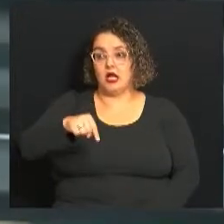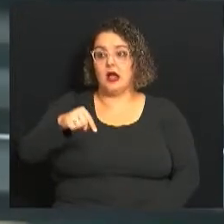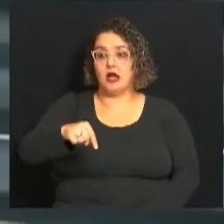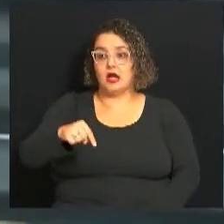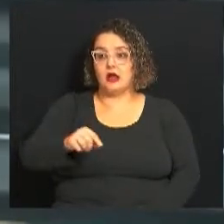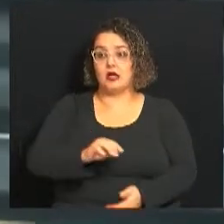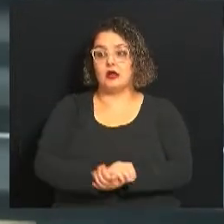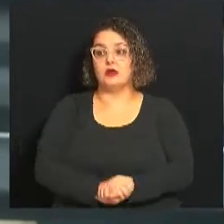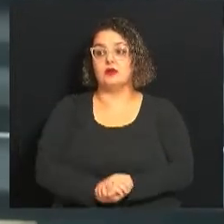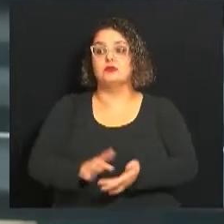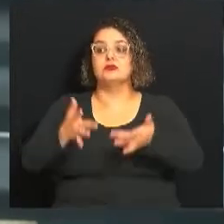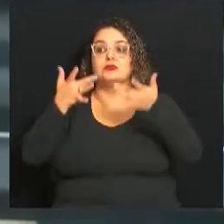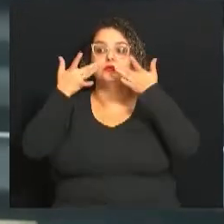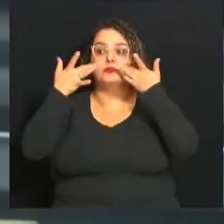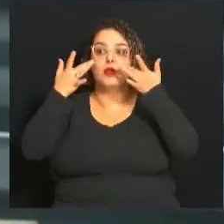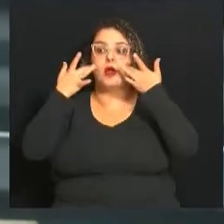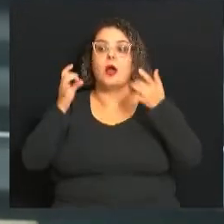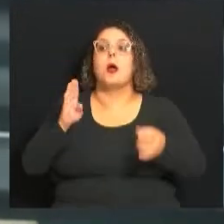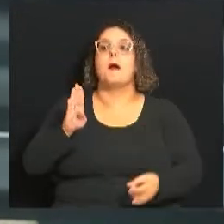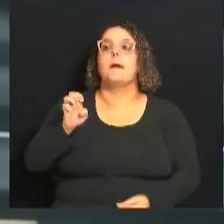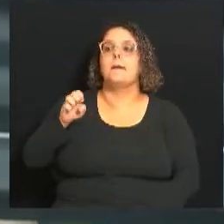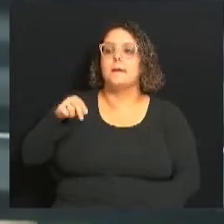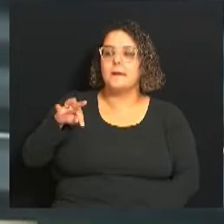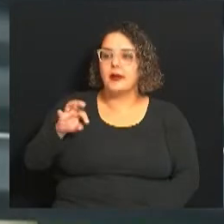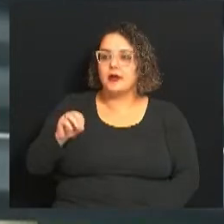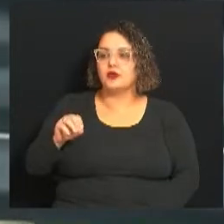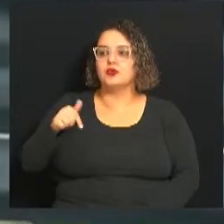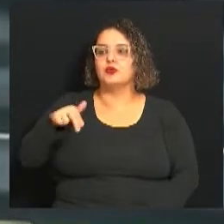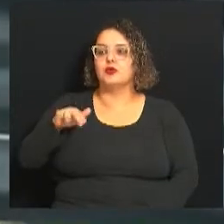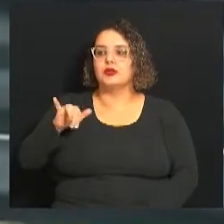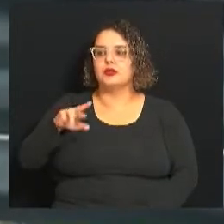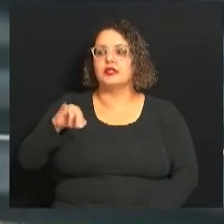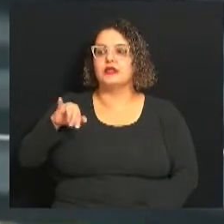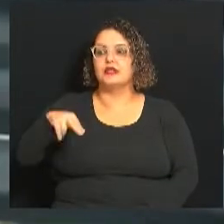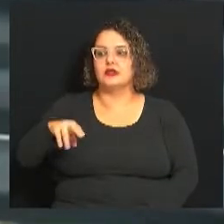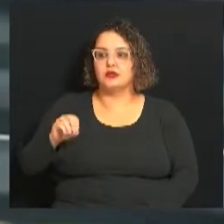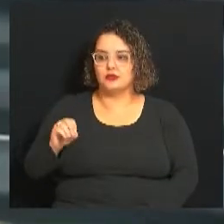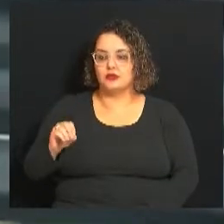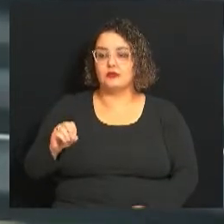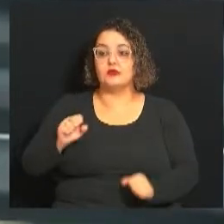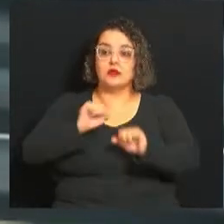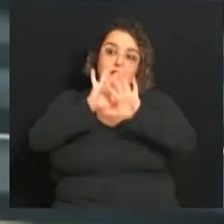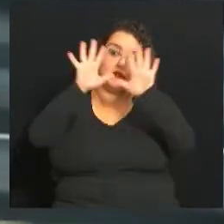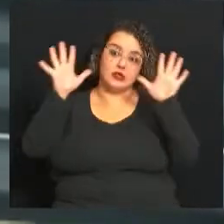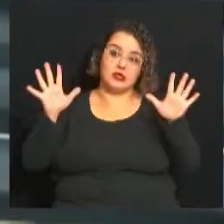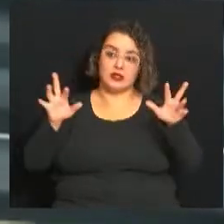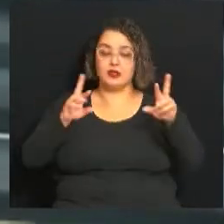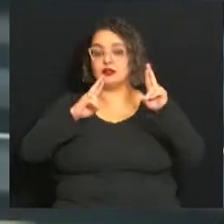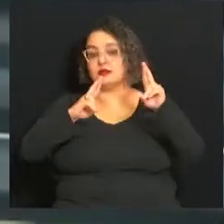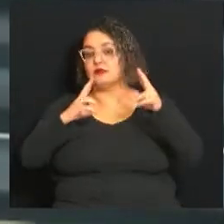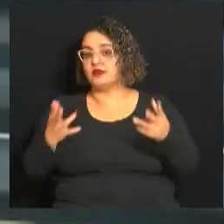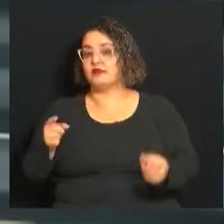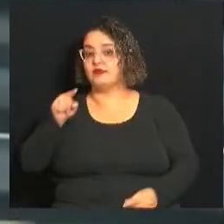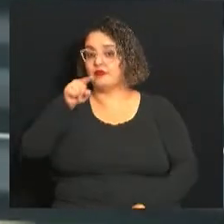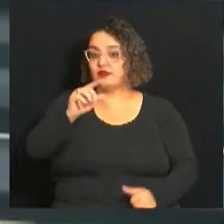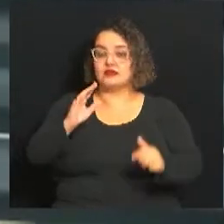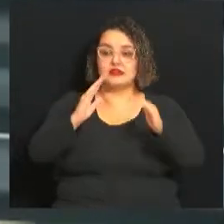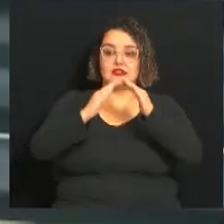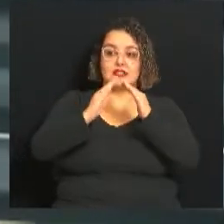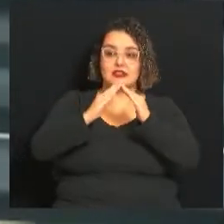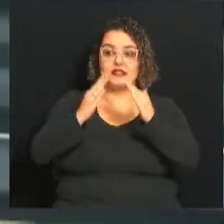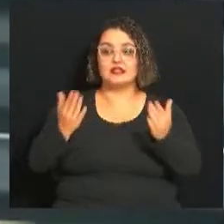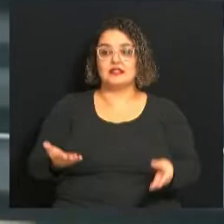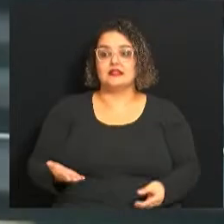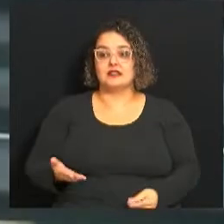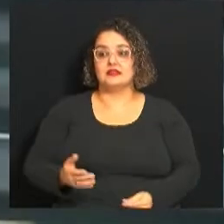No Teatro Bento Quirino. Então fica, claro, a expectativa, você que está em casa, a partir, portanto, da